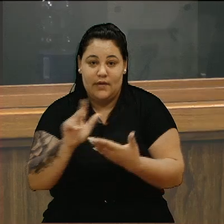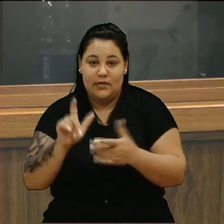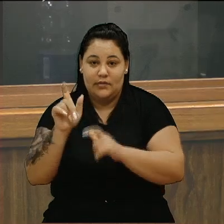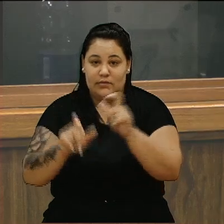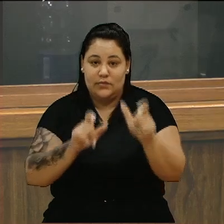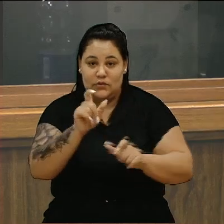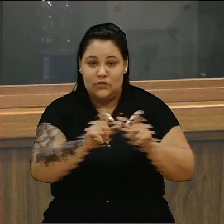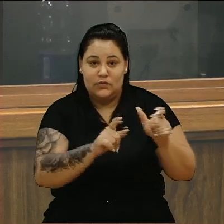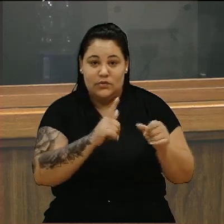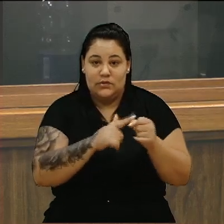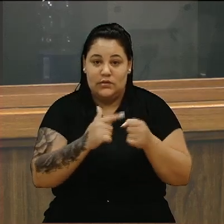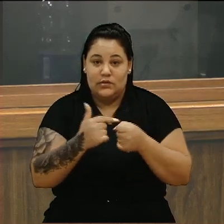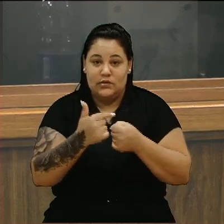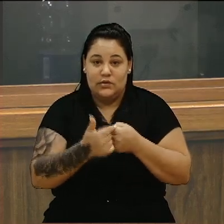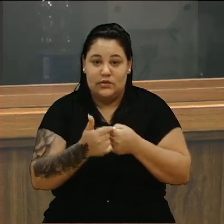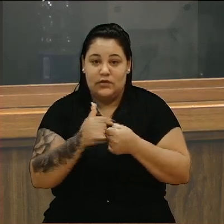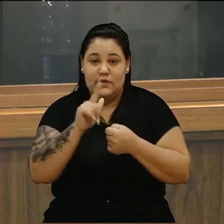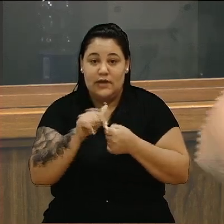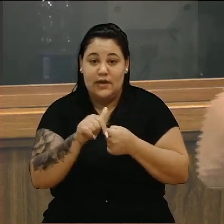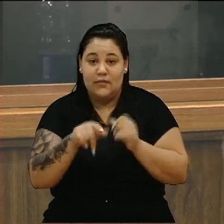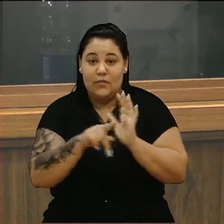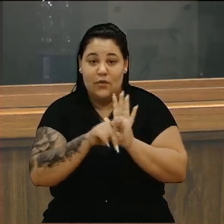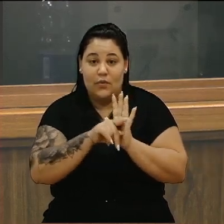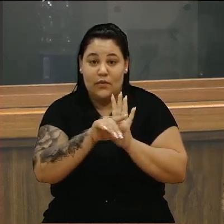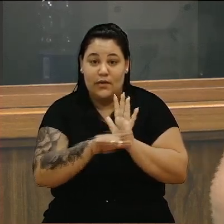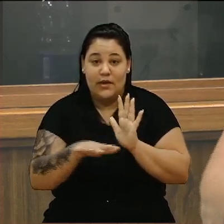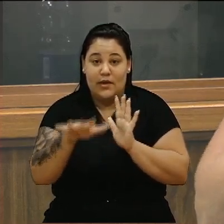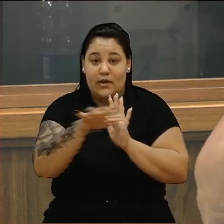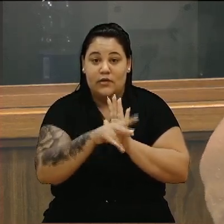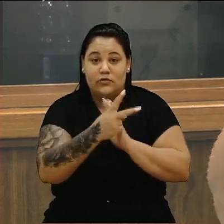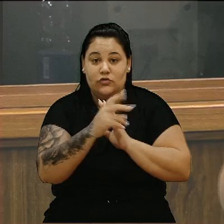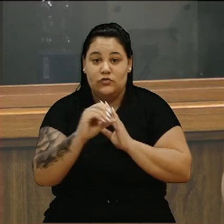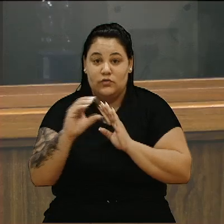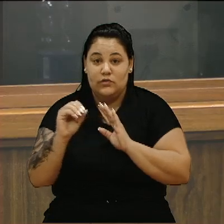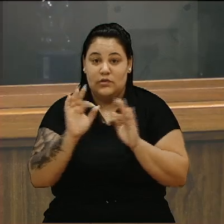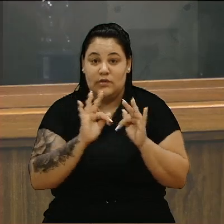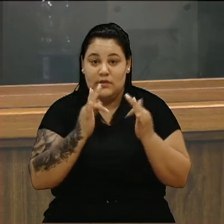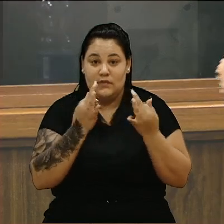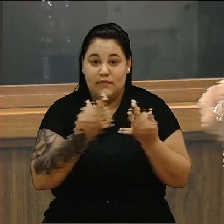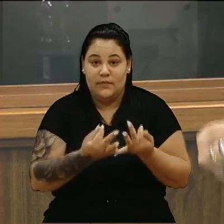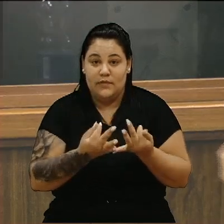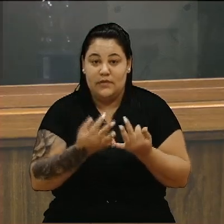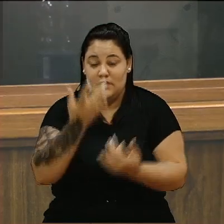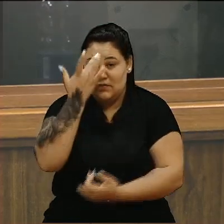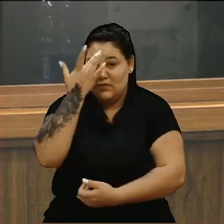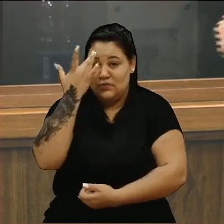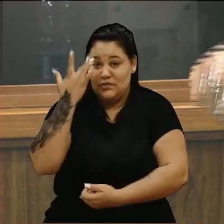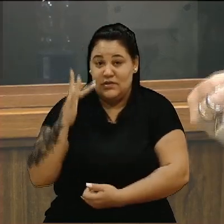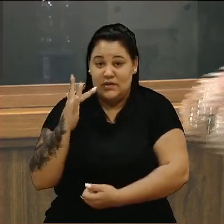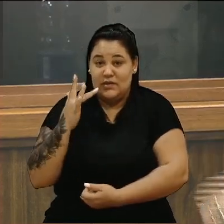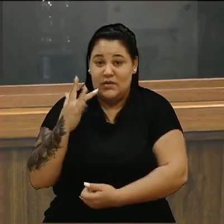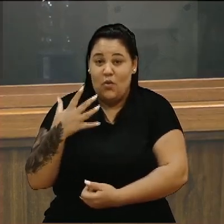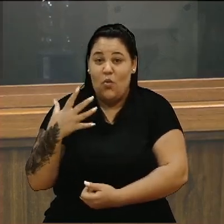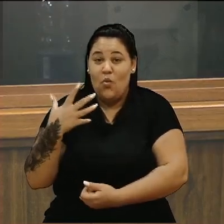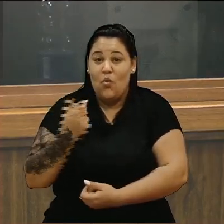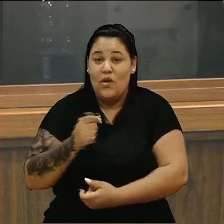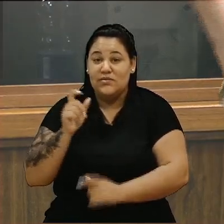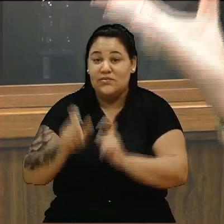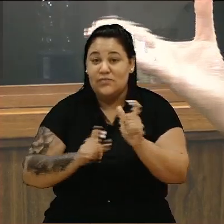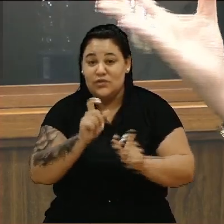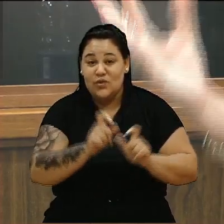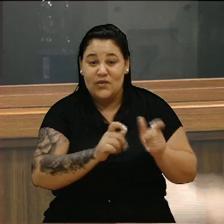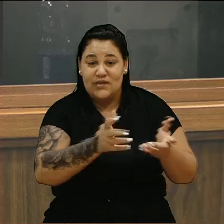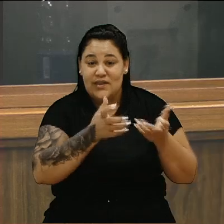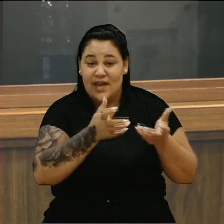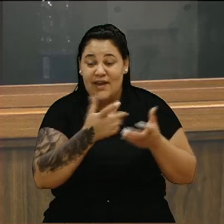a regularização da área, de 200 famílias, de não sei quantas pessoas que estão querendo sair